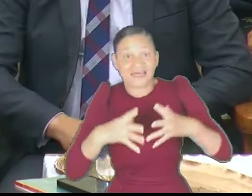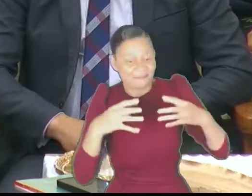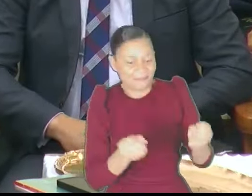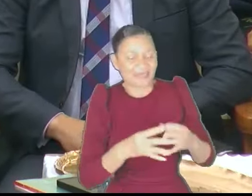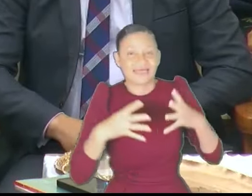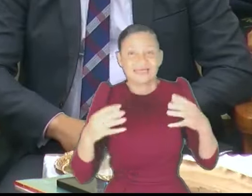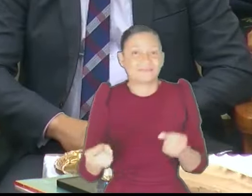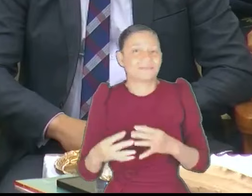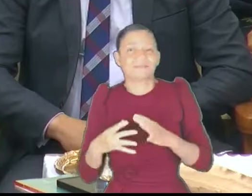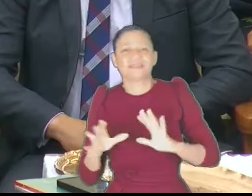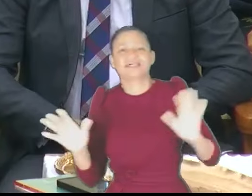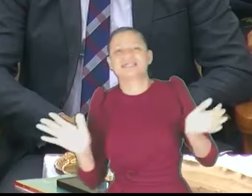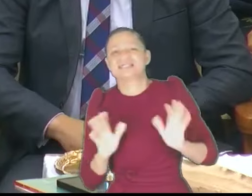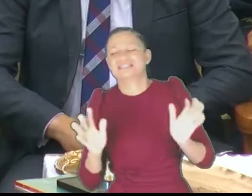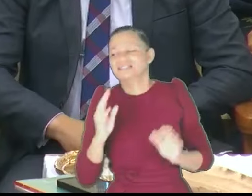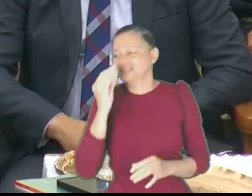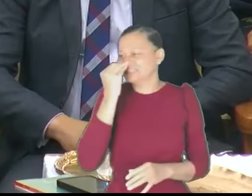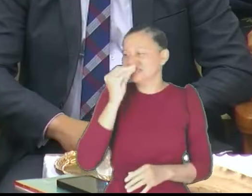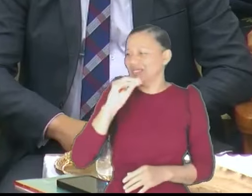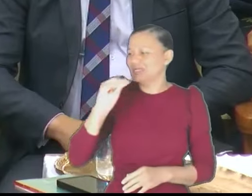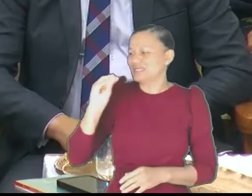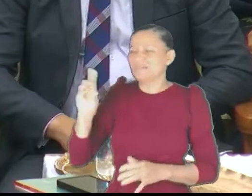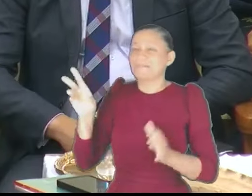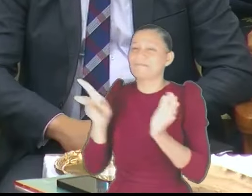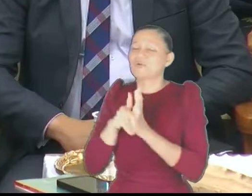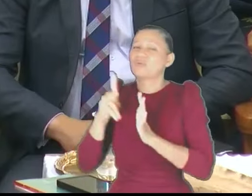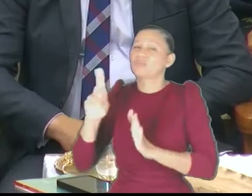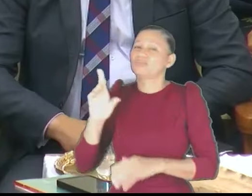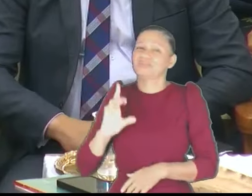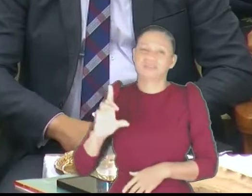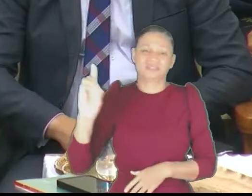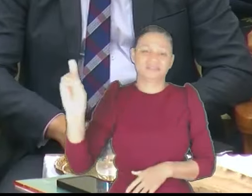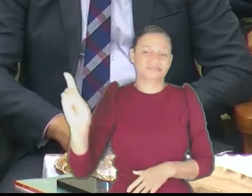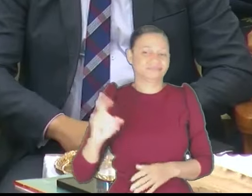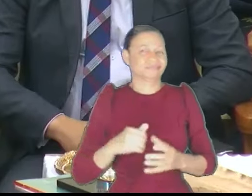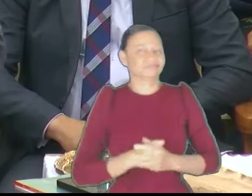Cuida, não despreze aquilo que vem de Deus.